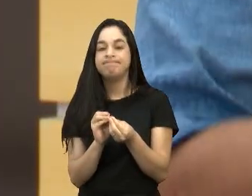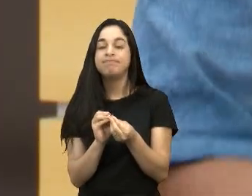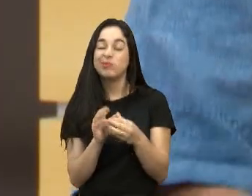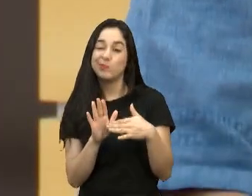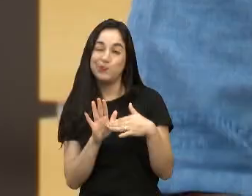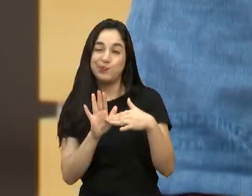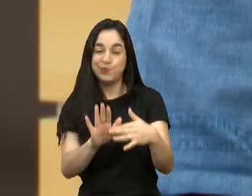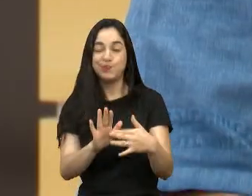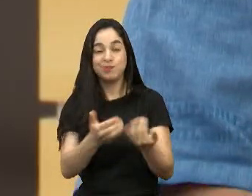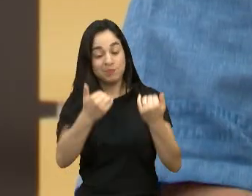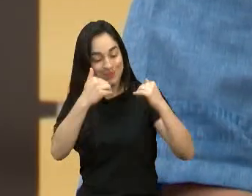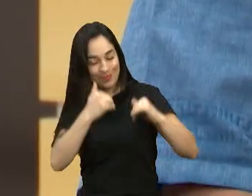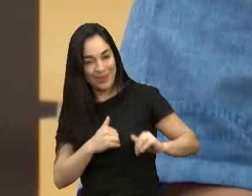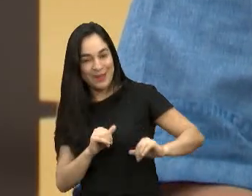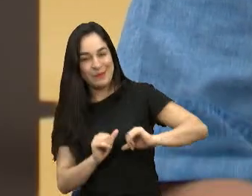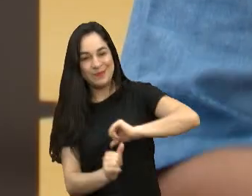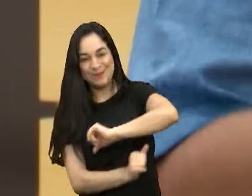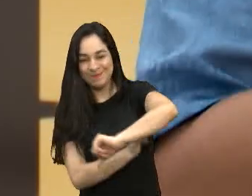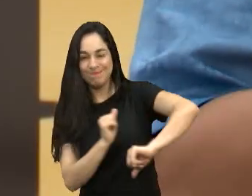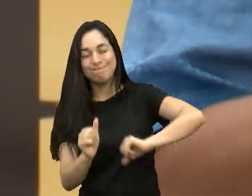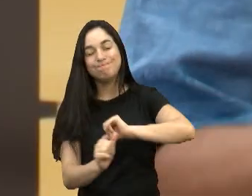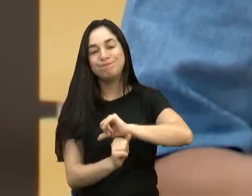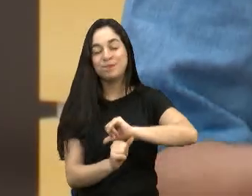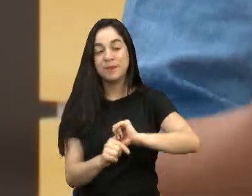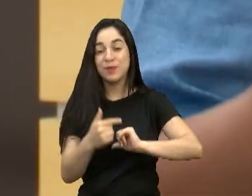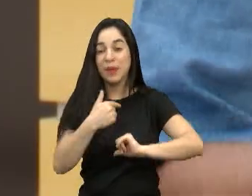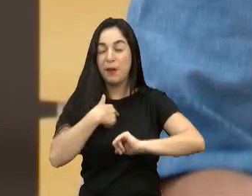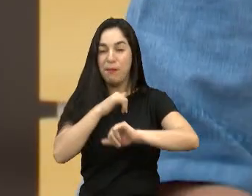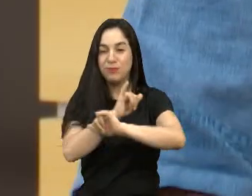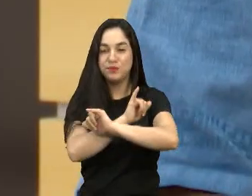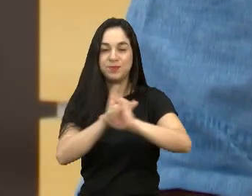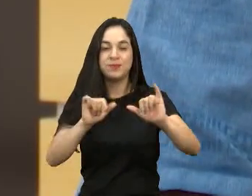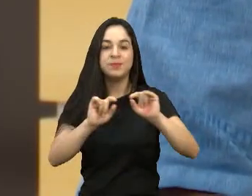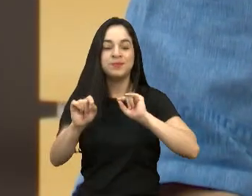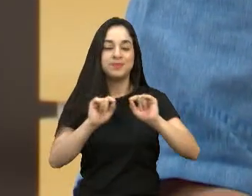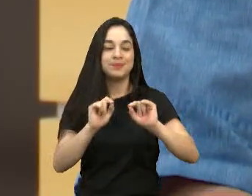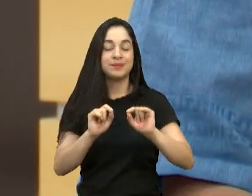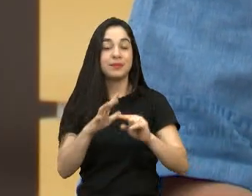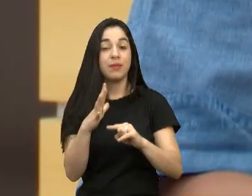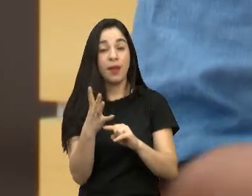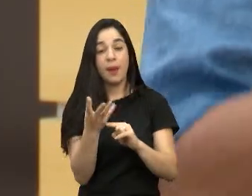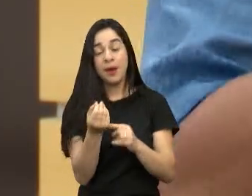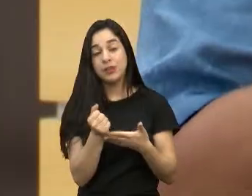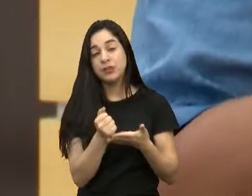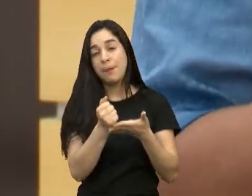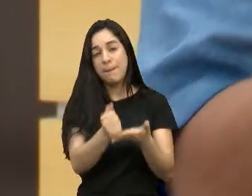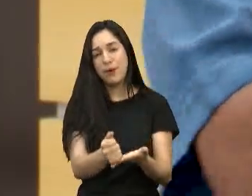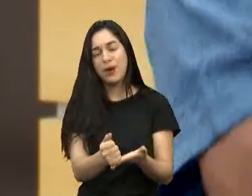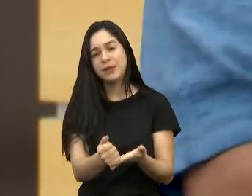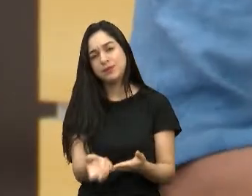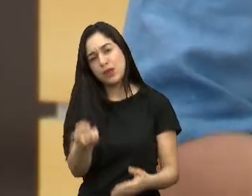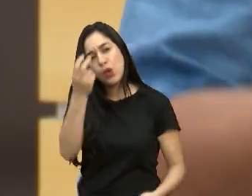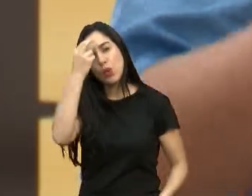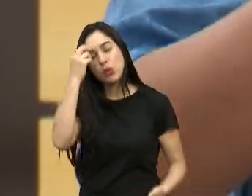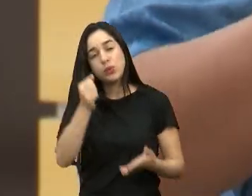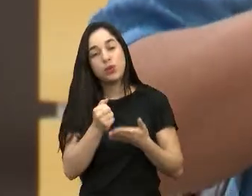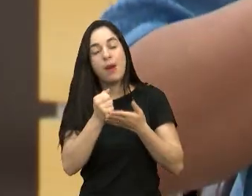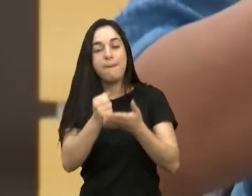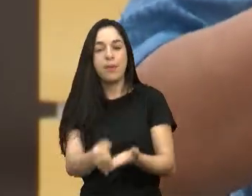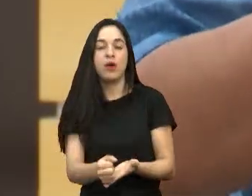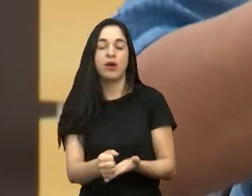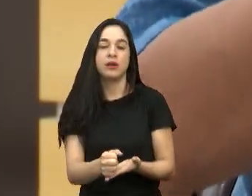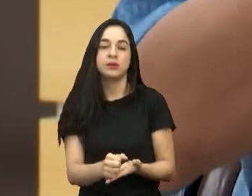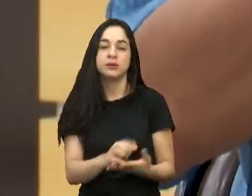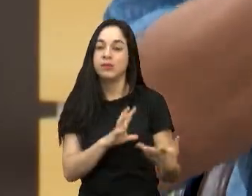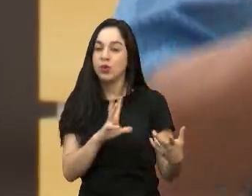transformação dentro da gente. Então é isso, e deixo uma mensagem, né? Apoiem as artes. Apoiem a cultura, apoiem o hip hop, apoiem